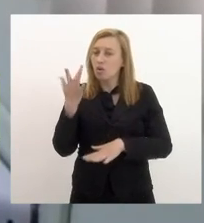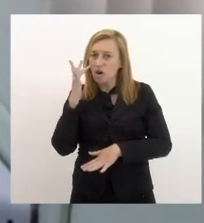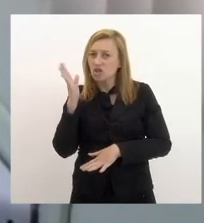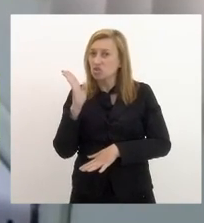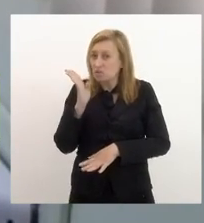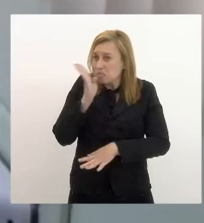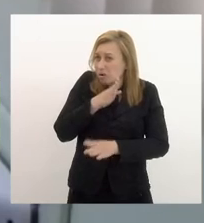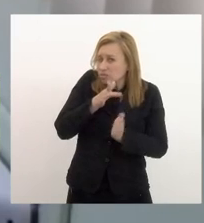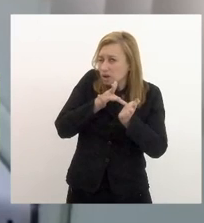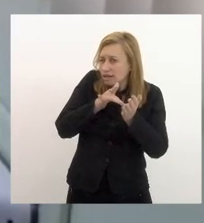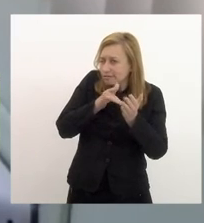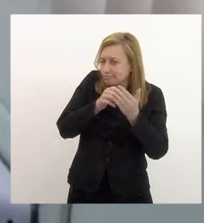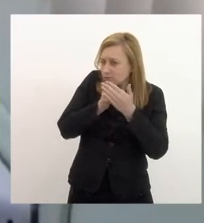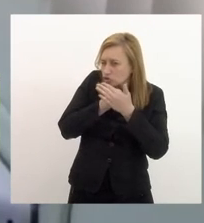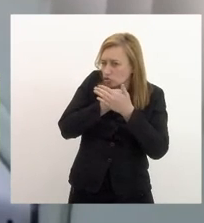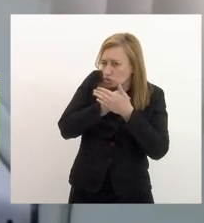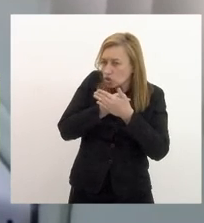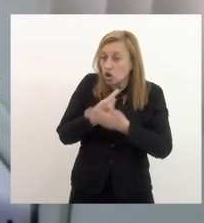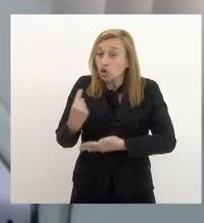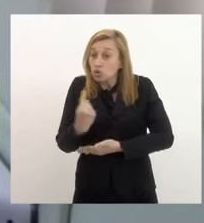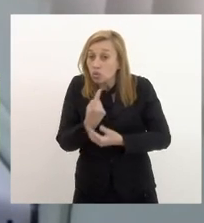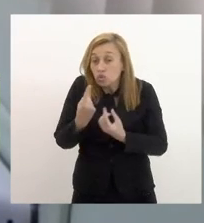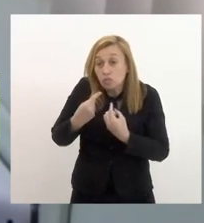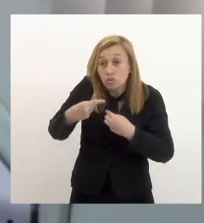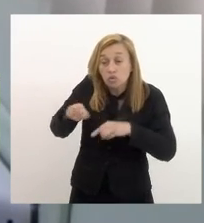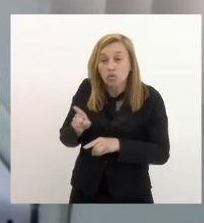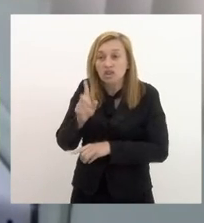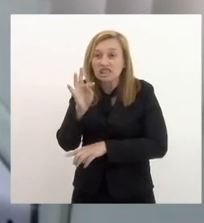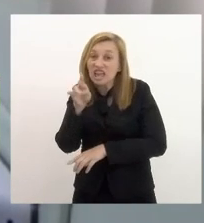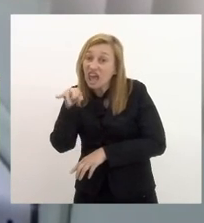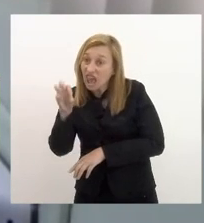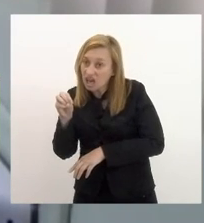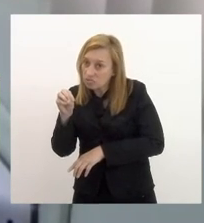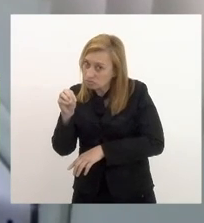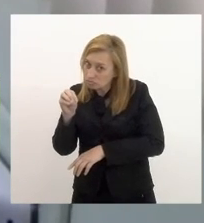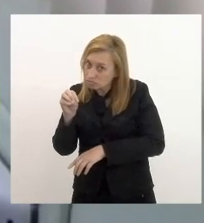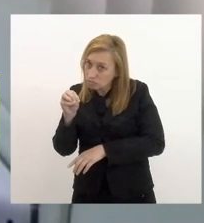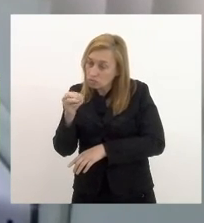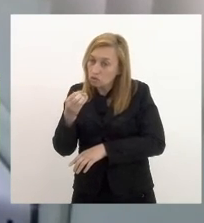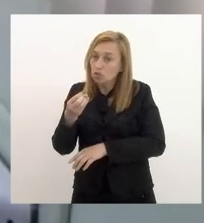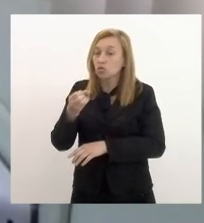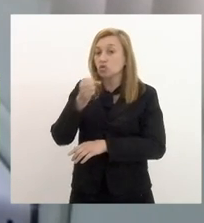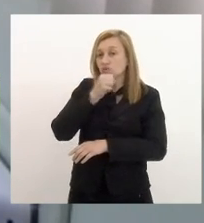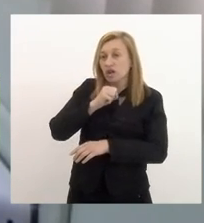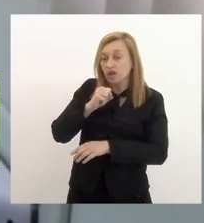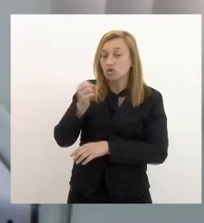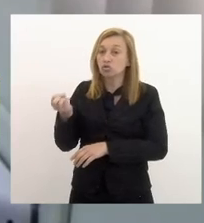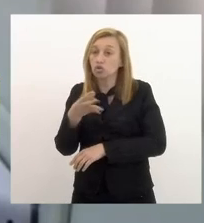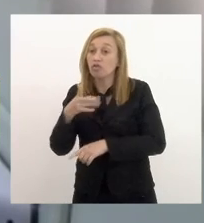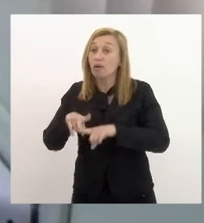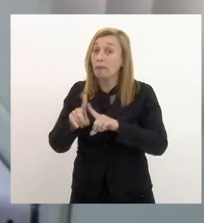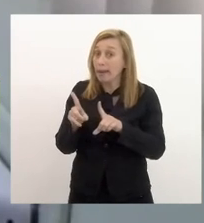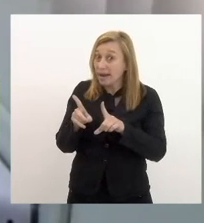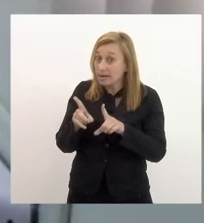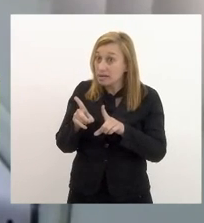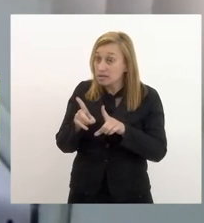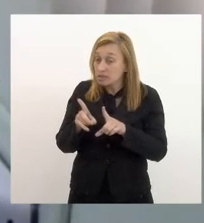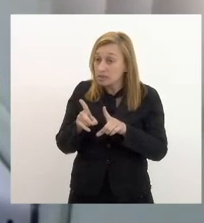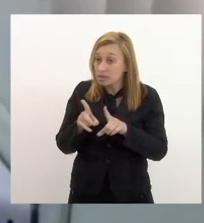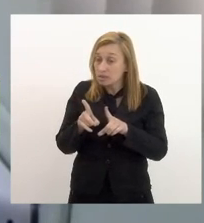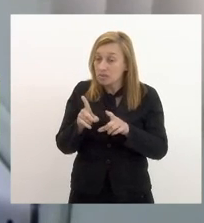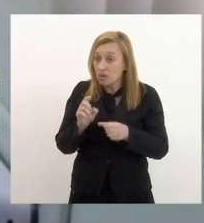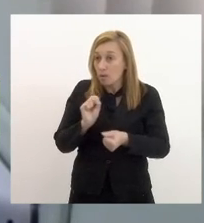escondida nós somos contra Esses são creme para os antigos e os Novos Mas dado que